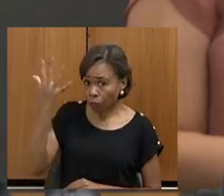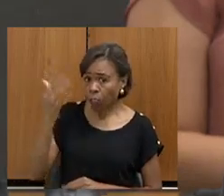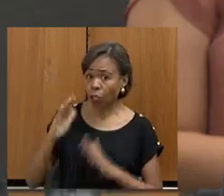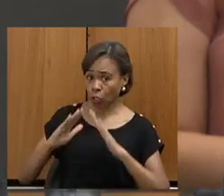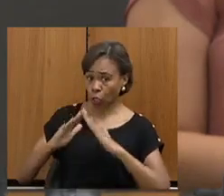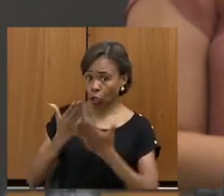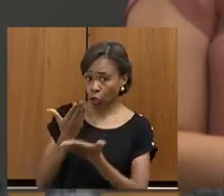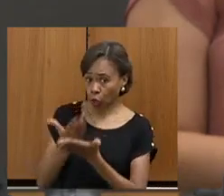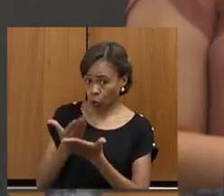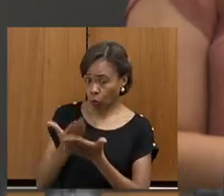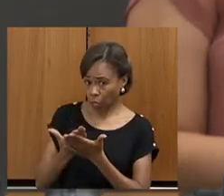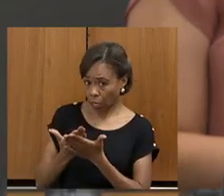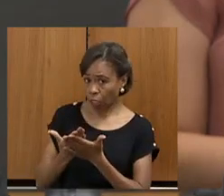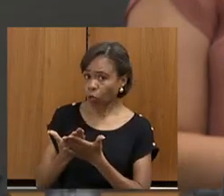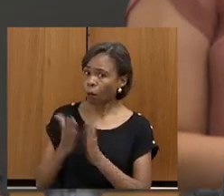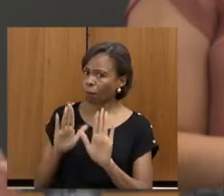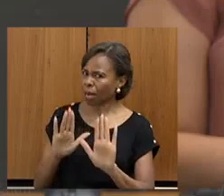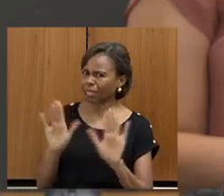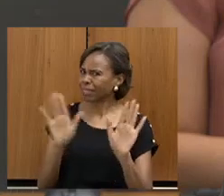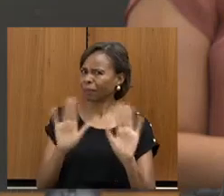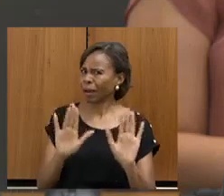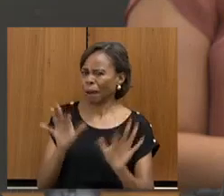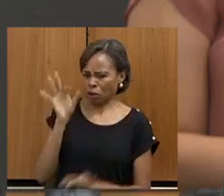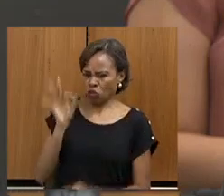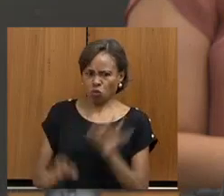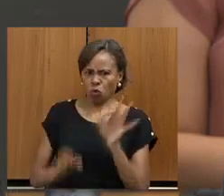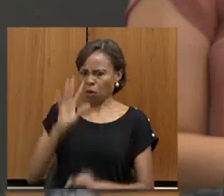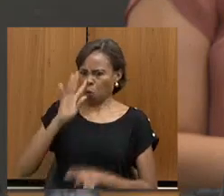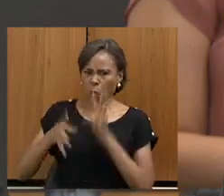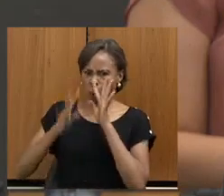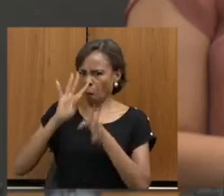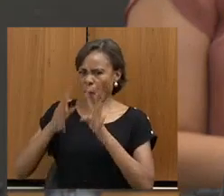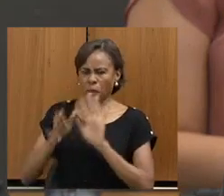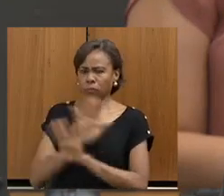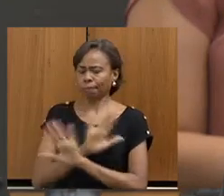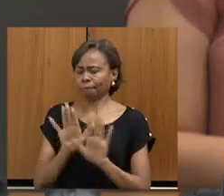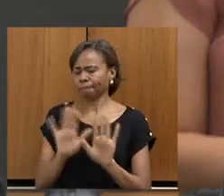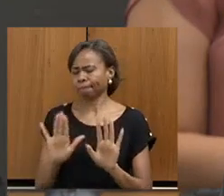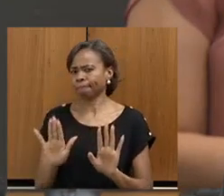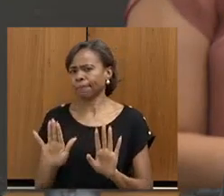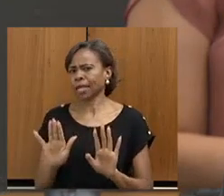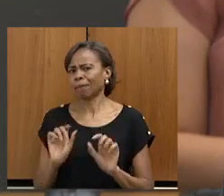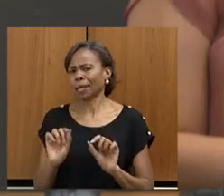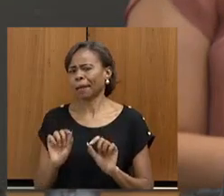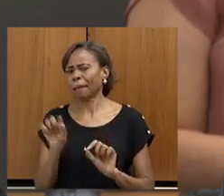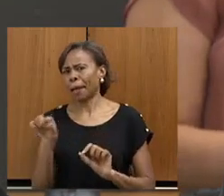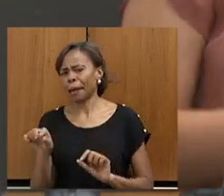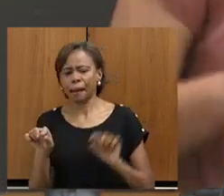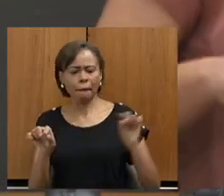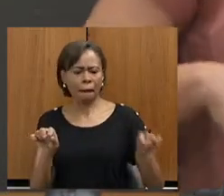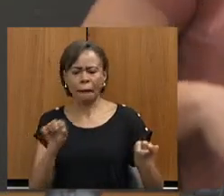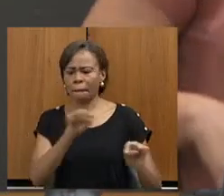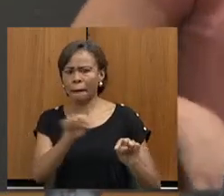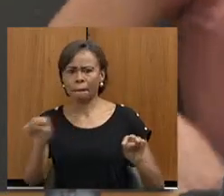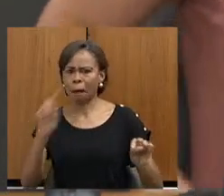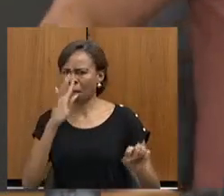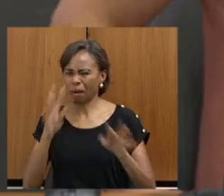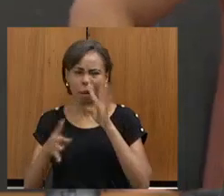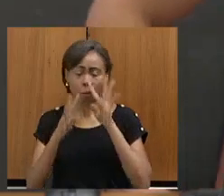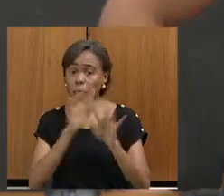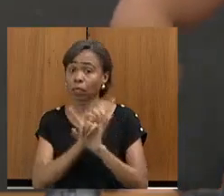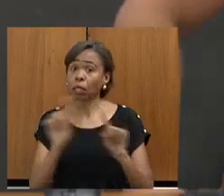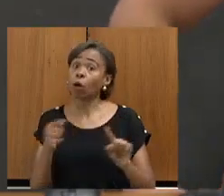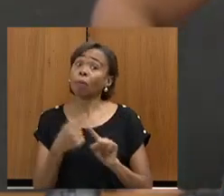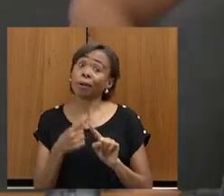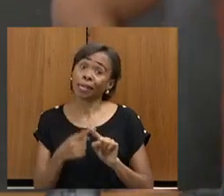para fazer aqui uma inquisição e criar aqui nenhum tipo de julgamento para X ou Y, porque até são dois